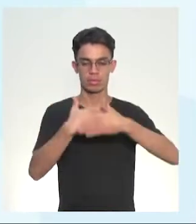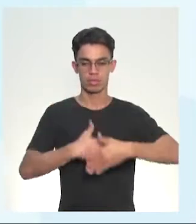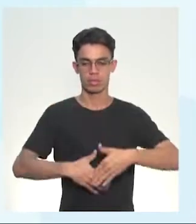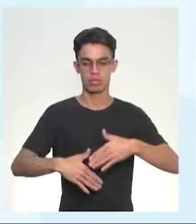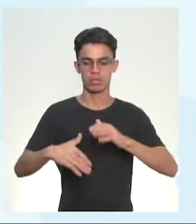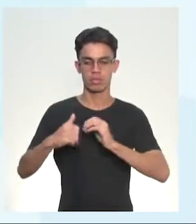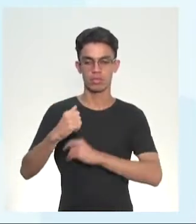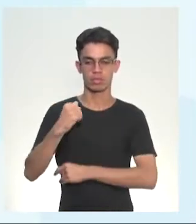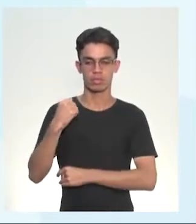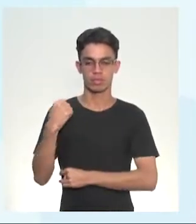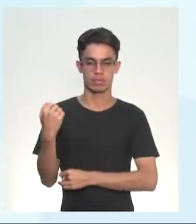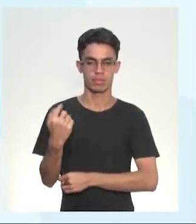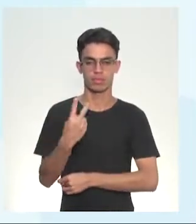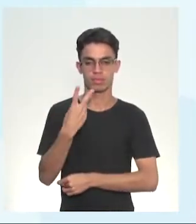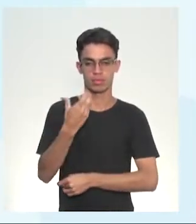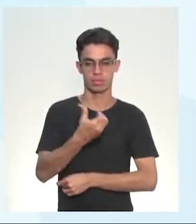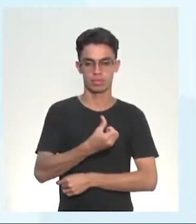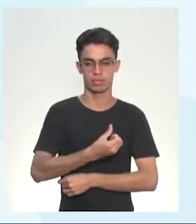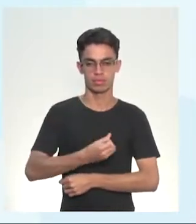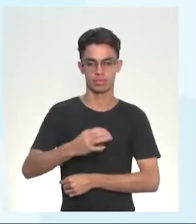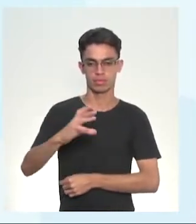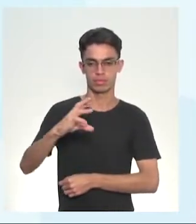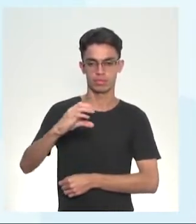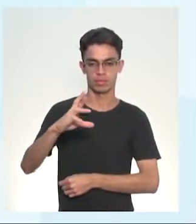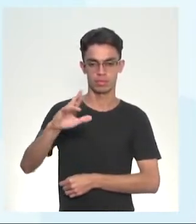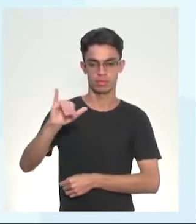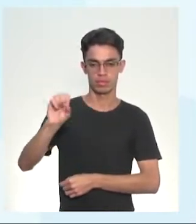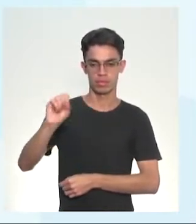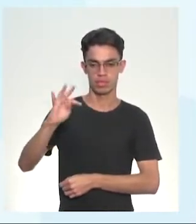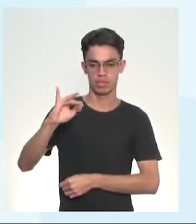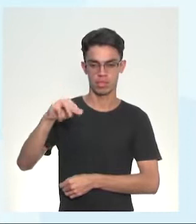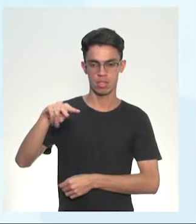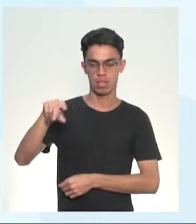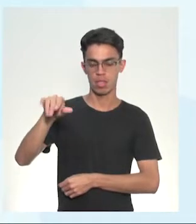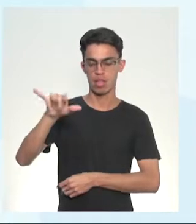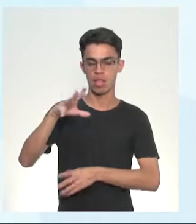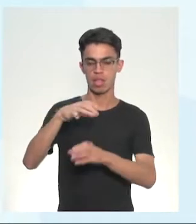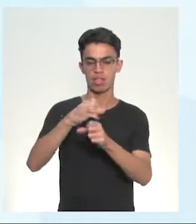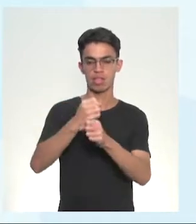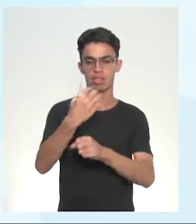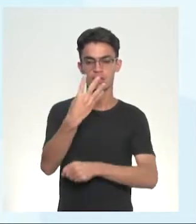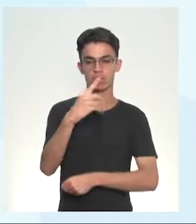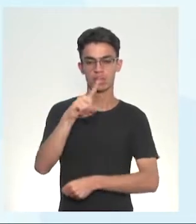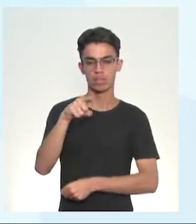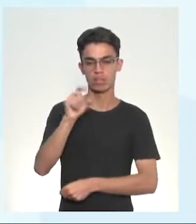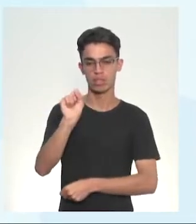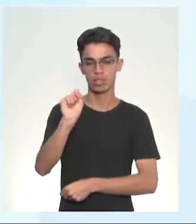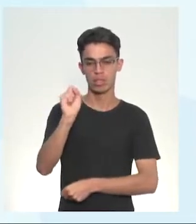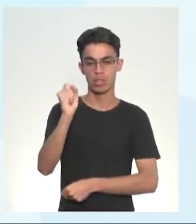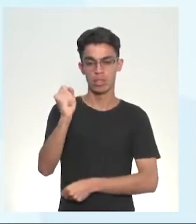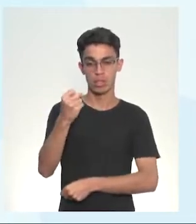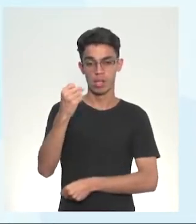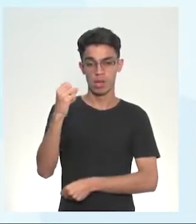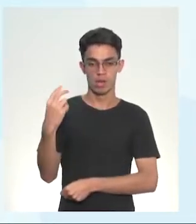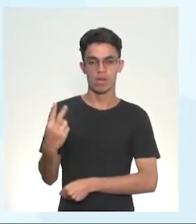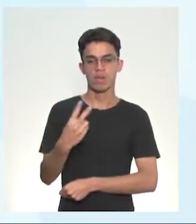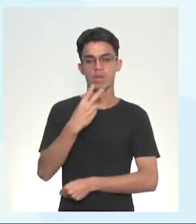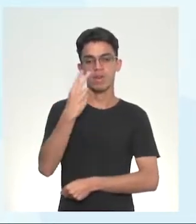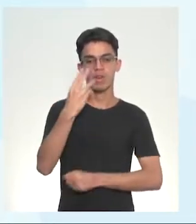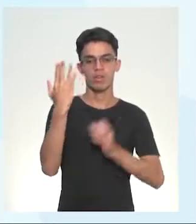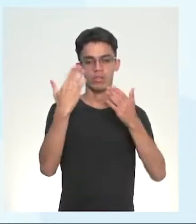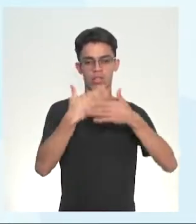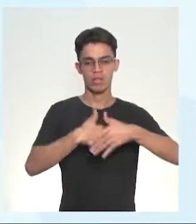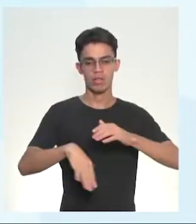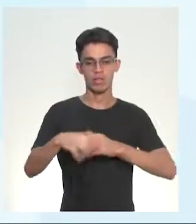de valor 6, Cristina obteve a nota 4,8. Se o valor da